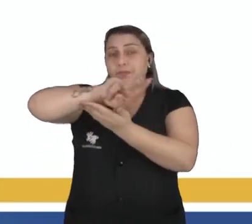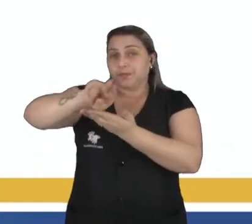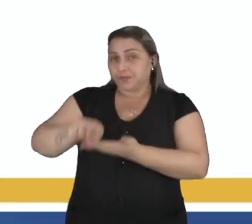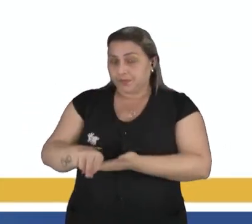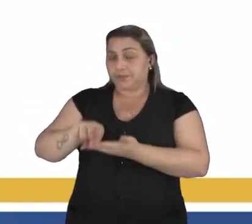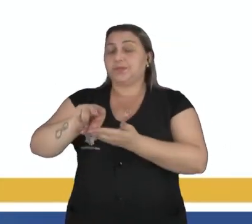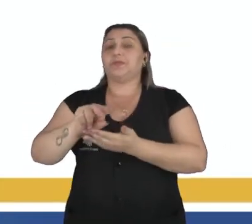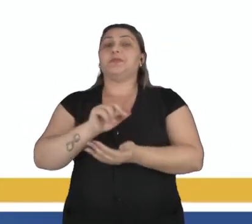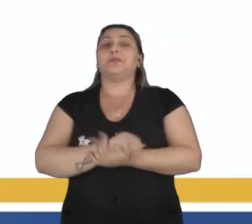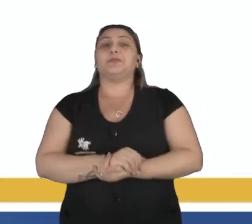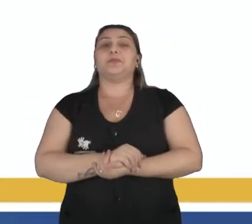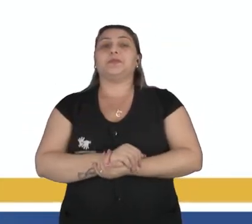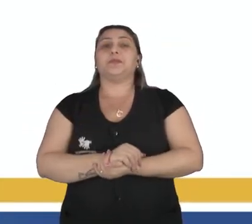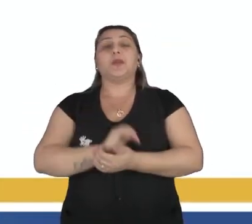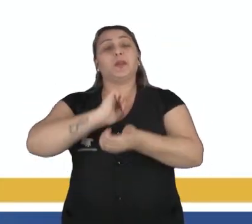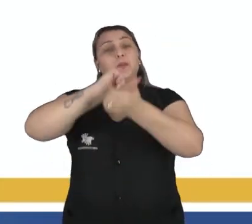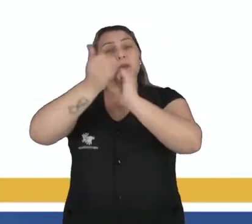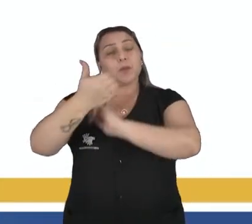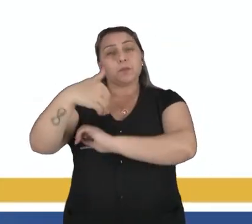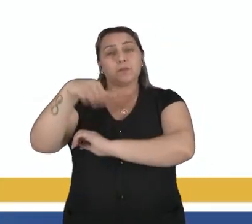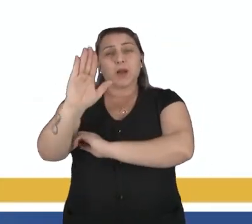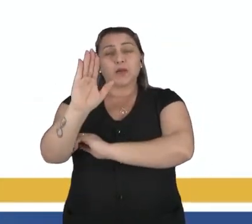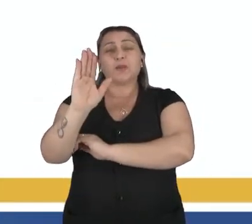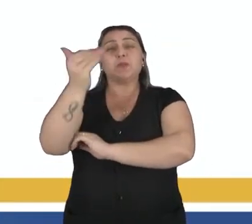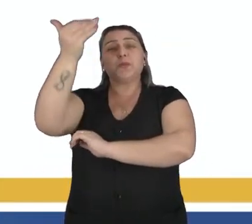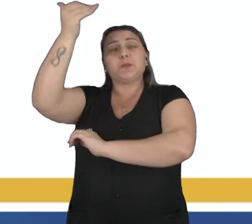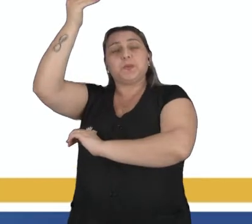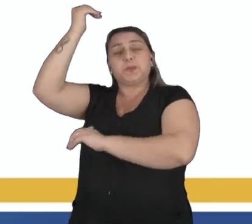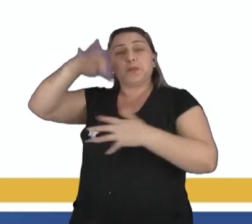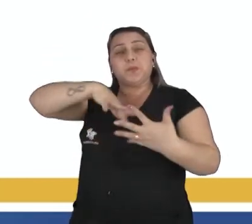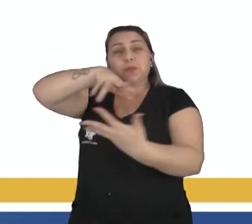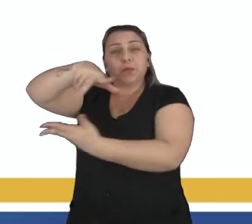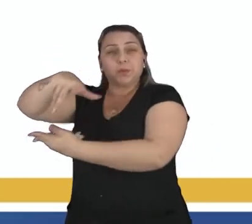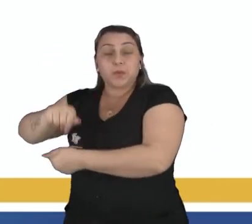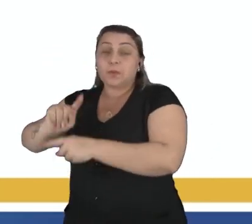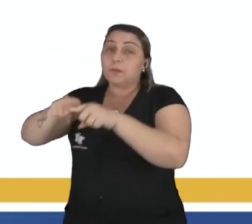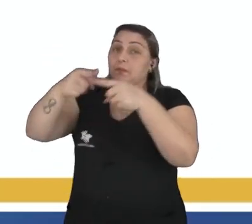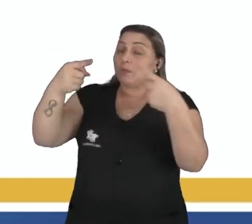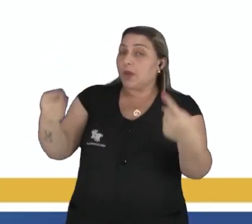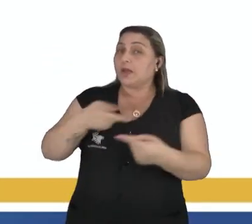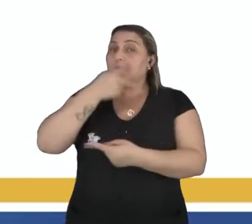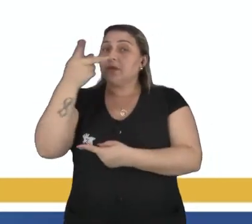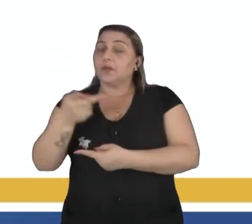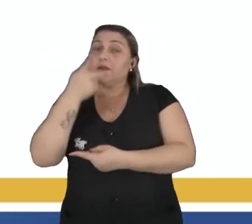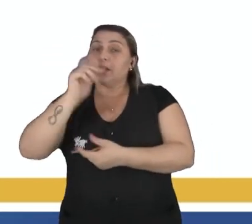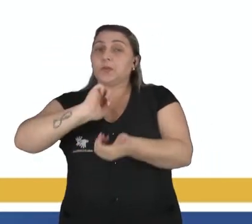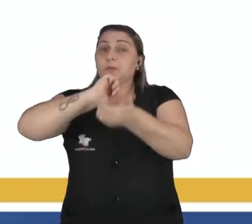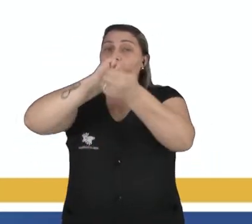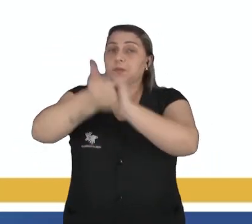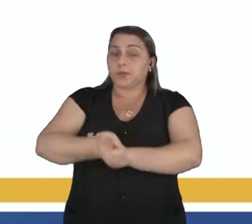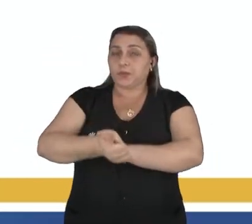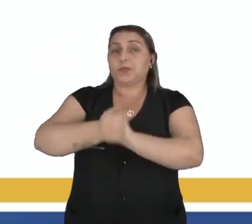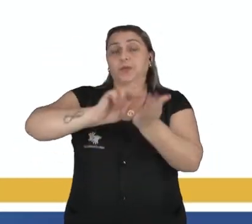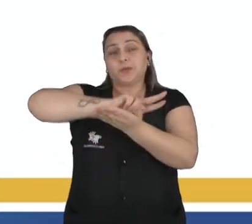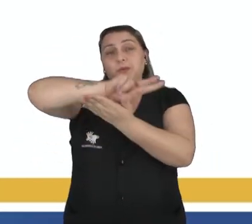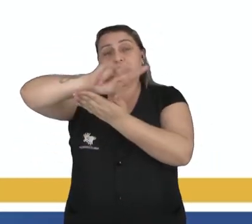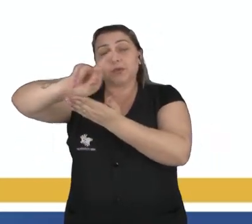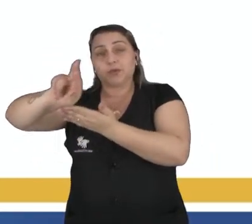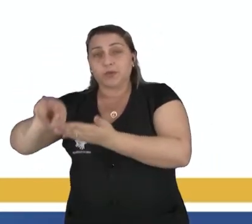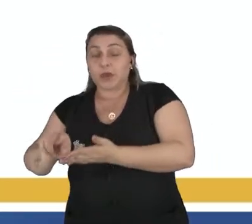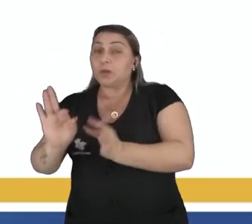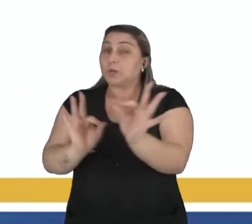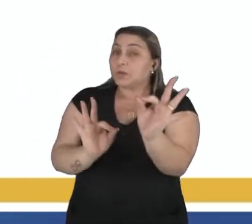ele é considerado um dos esportes mais antigos do mundo, mas quando falamos em esportes, falamos em sua